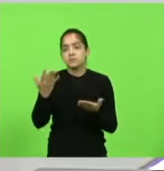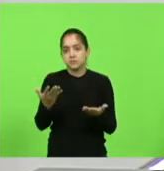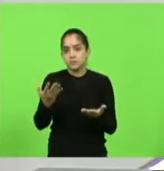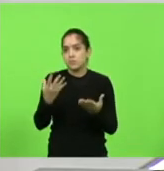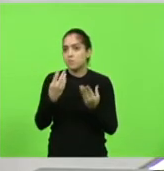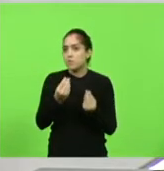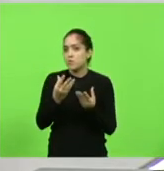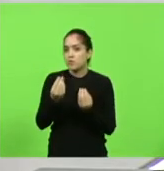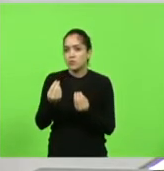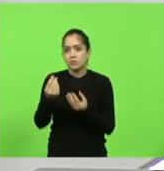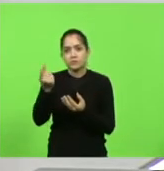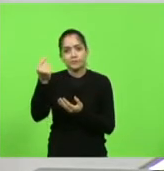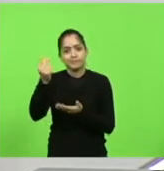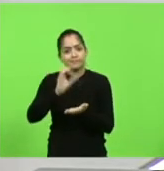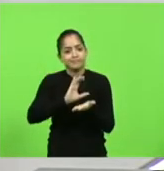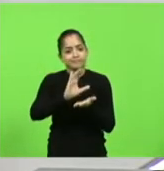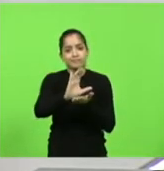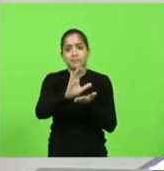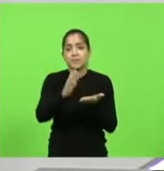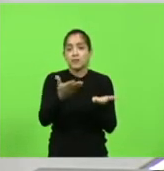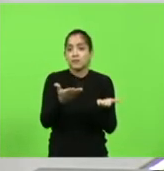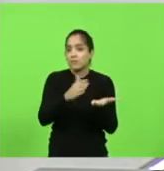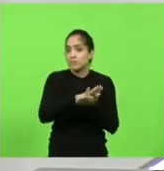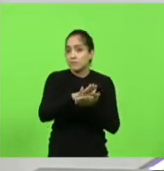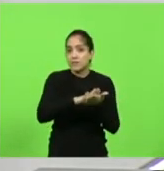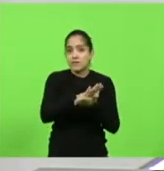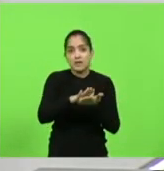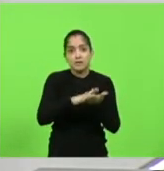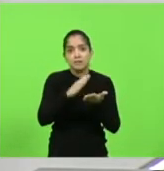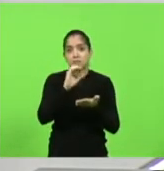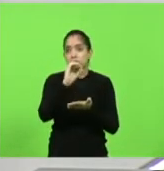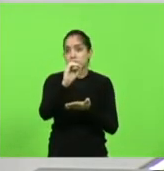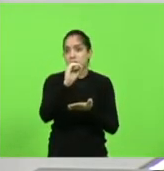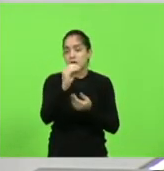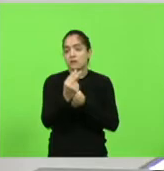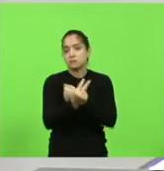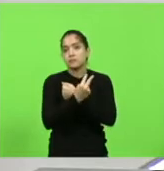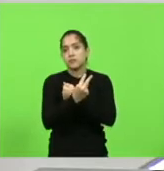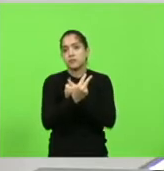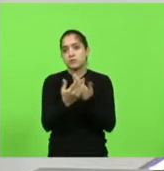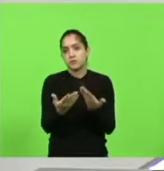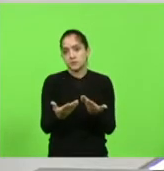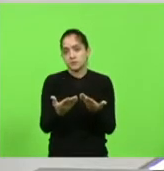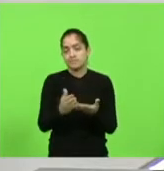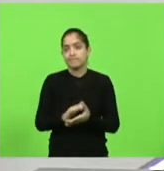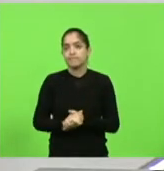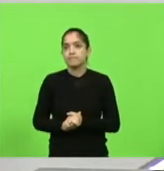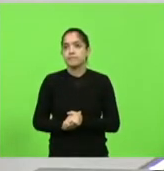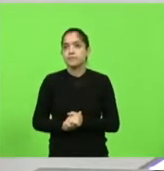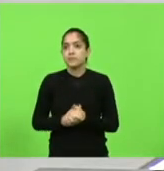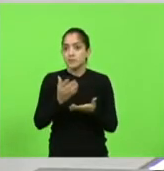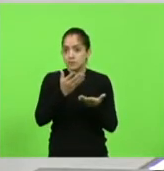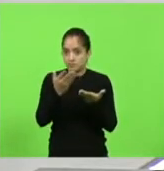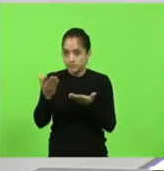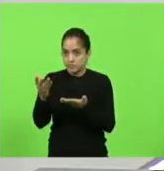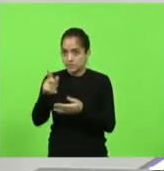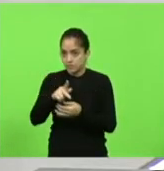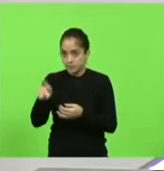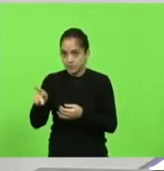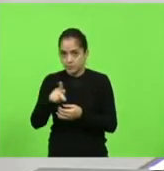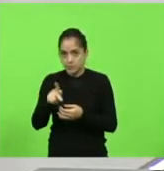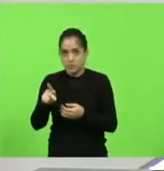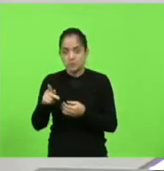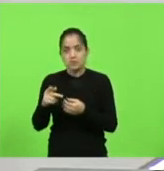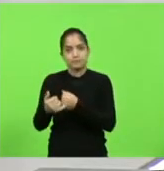muito investimento para nada, para zero segurança. Então, eu quero aqui dizer aos professores, não se